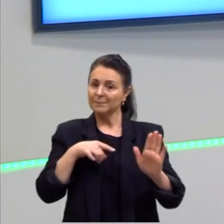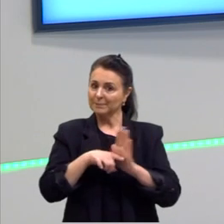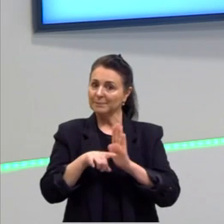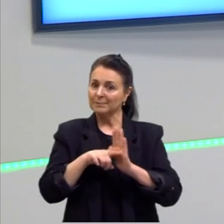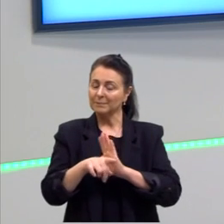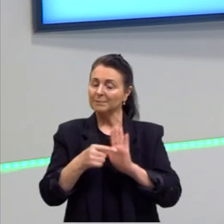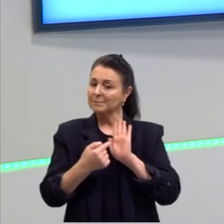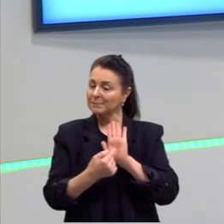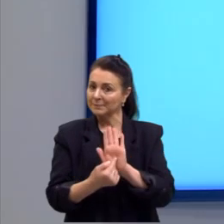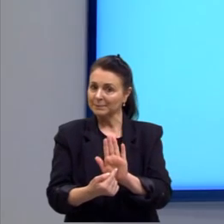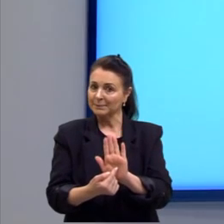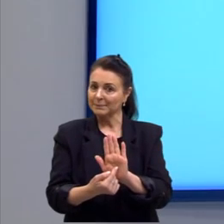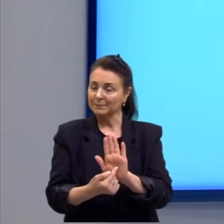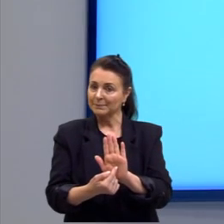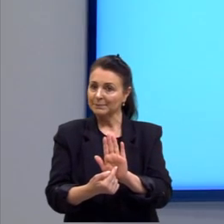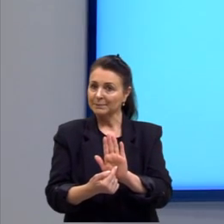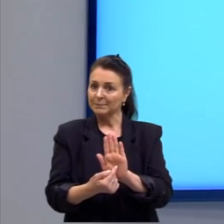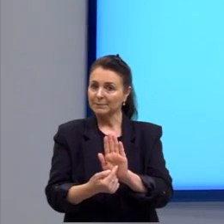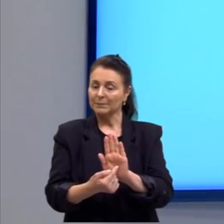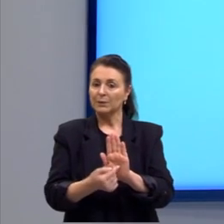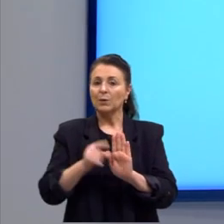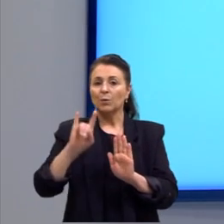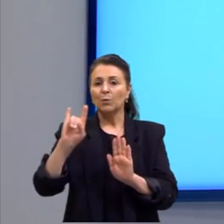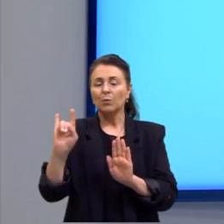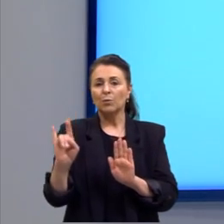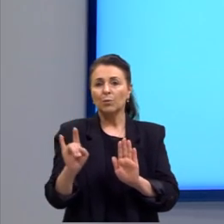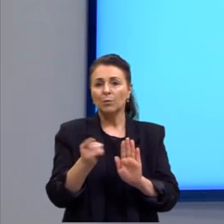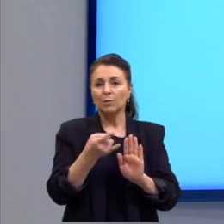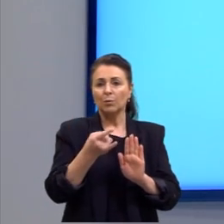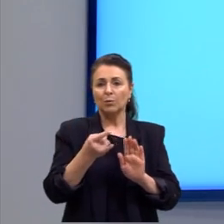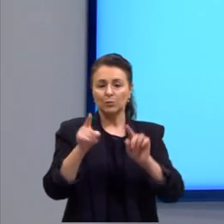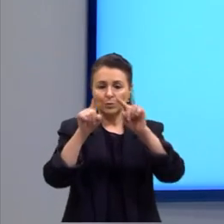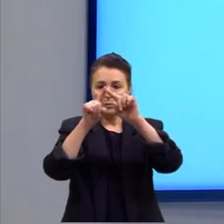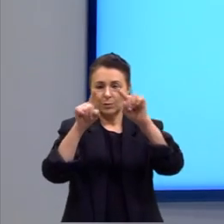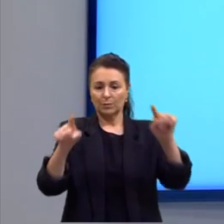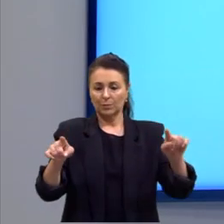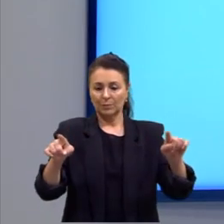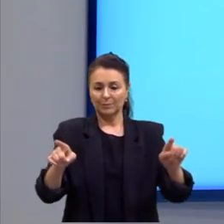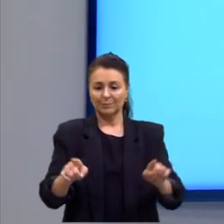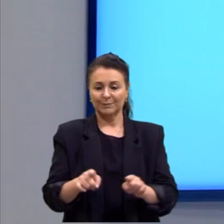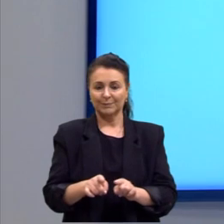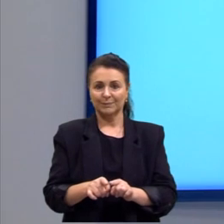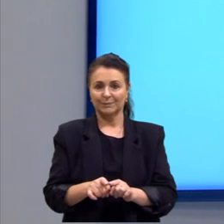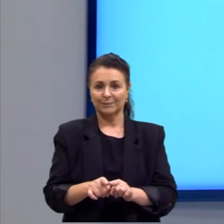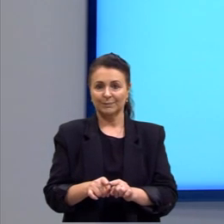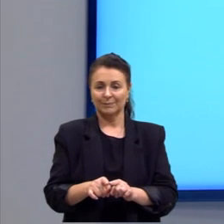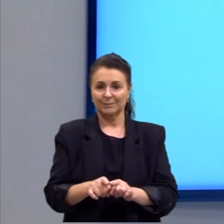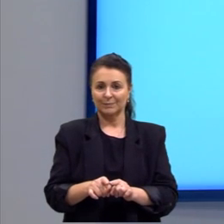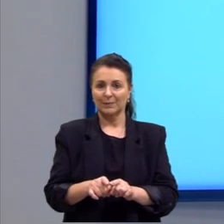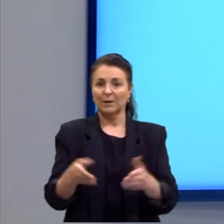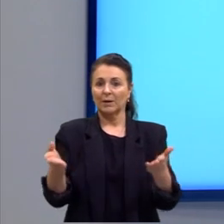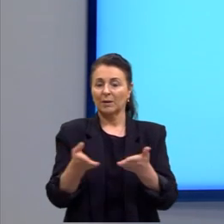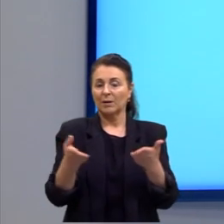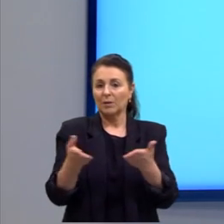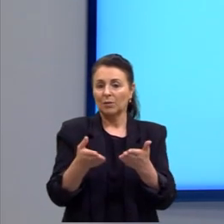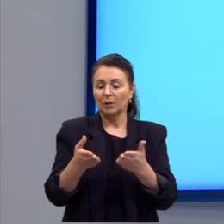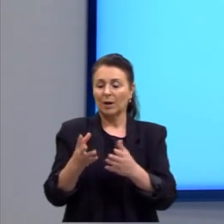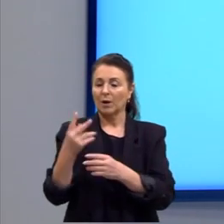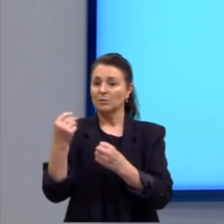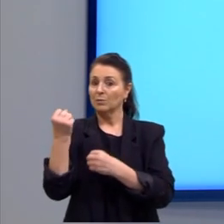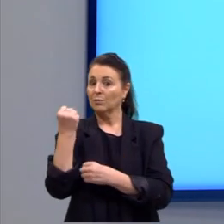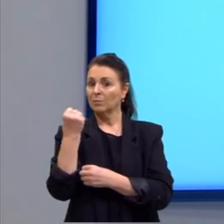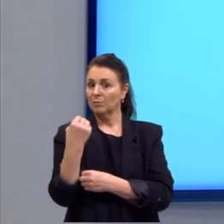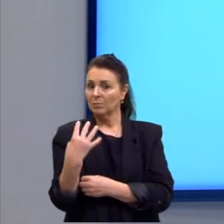questões né a último paralelogramo que nós vemos então é o losango ele é um paralelogramo com